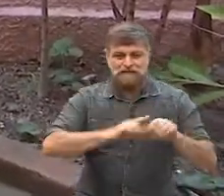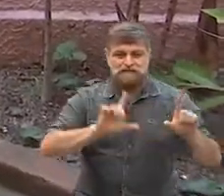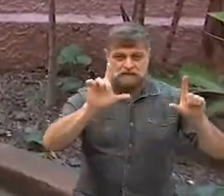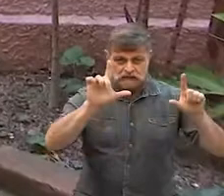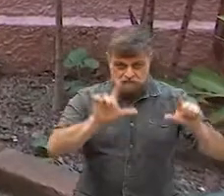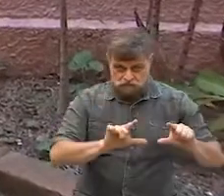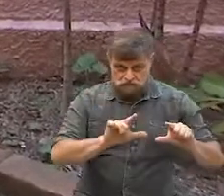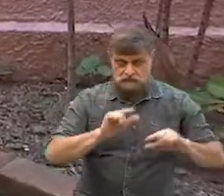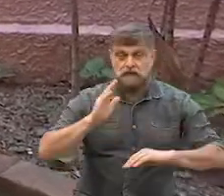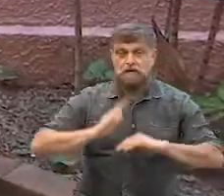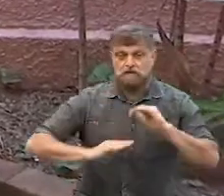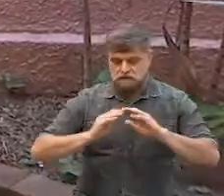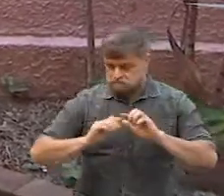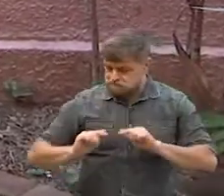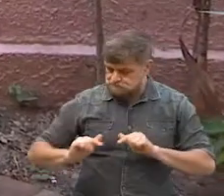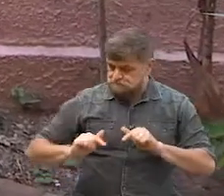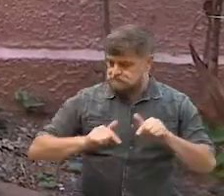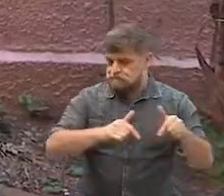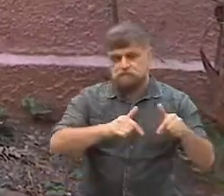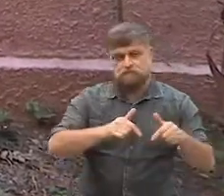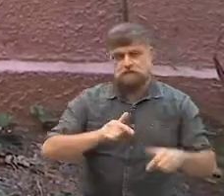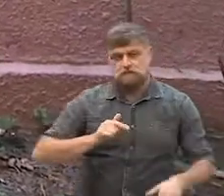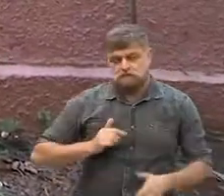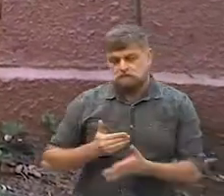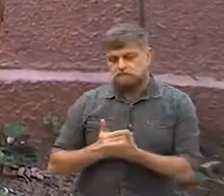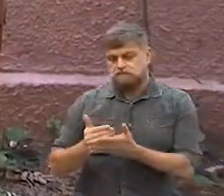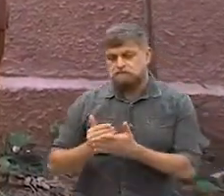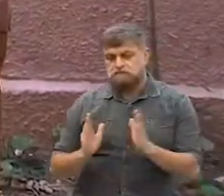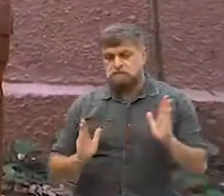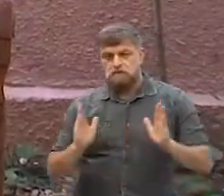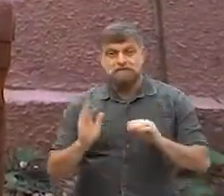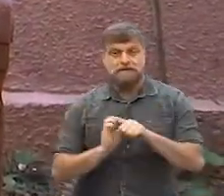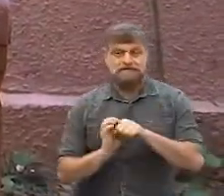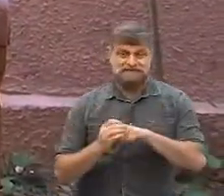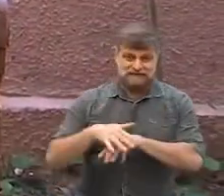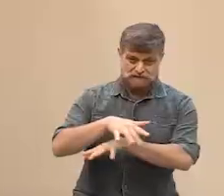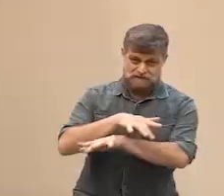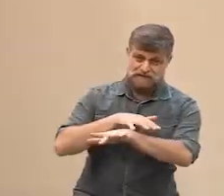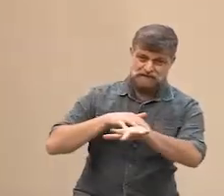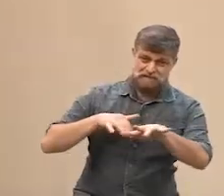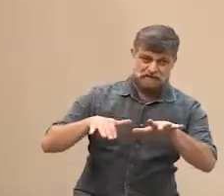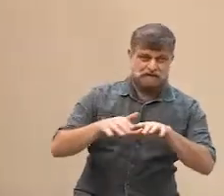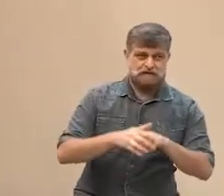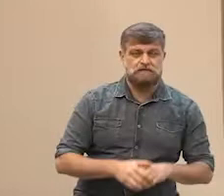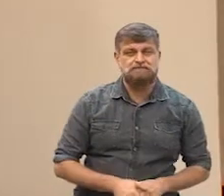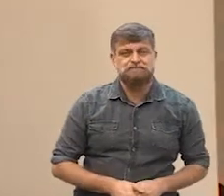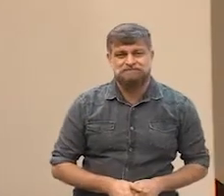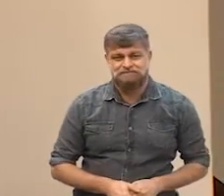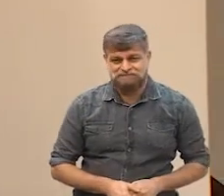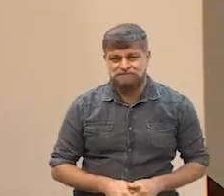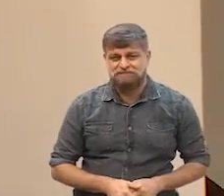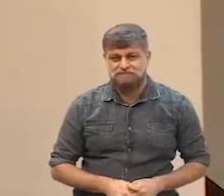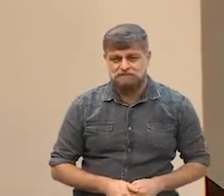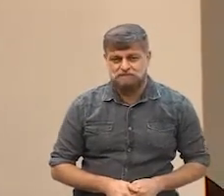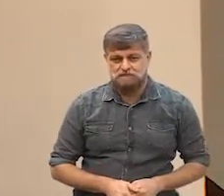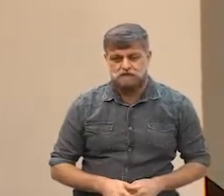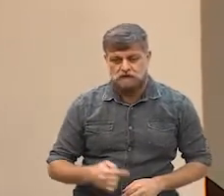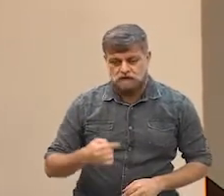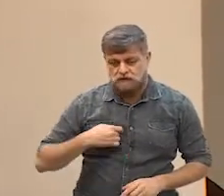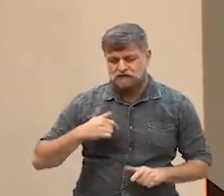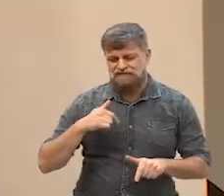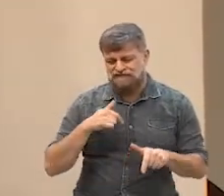entre essas ações que começaram na pandemia da Covid-19. Na pandemia, eu que sempre